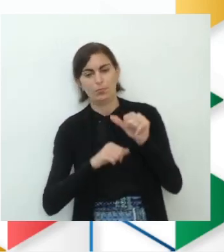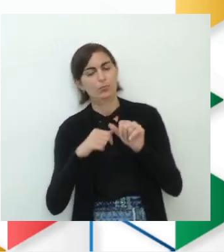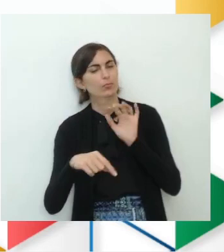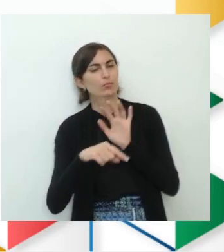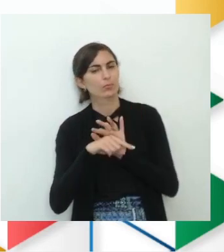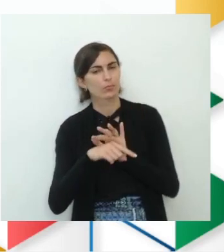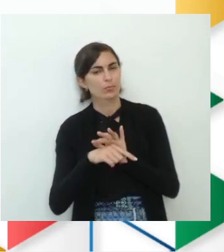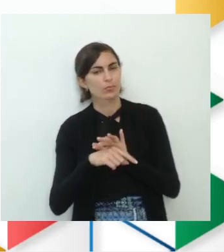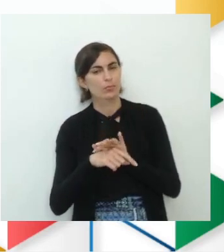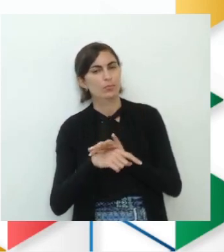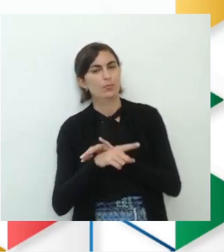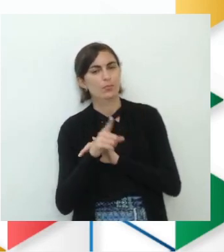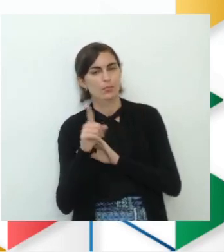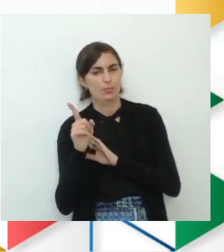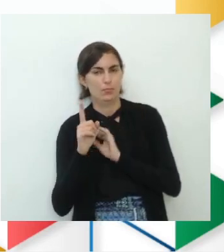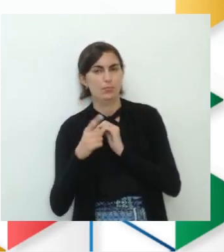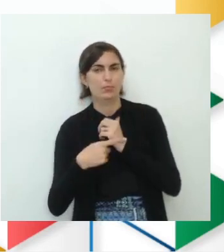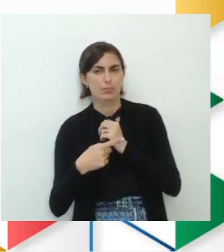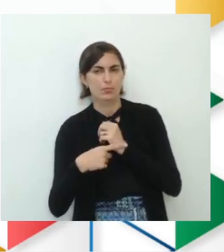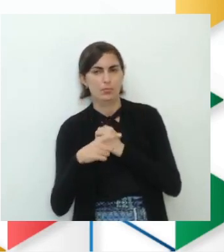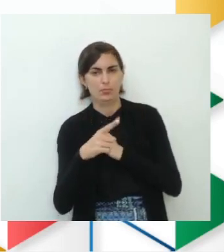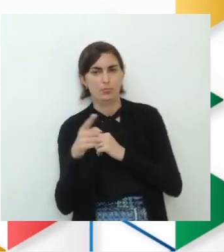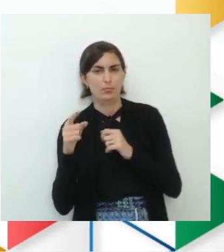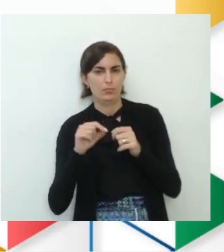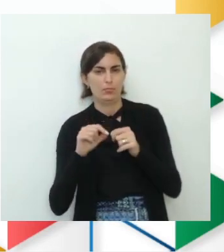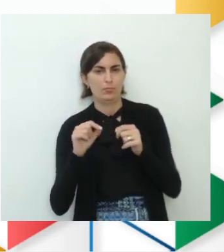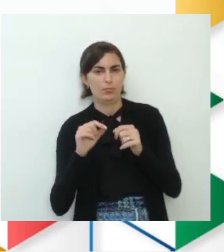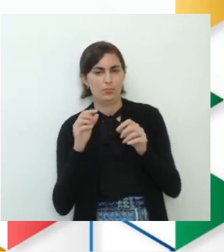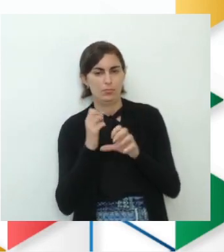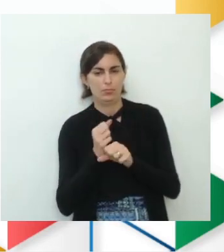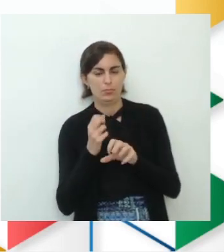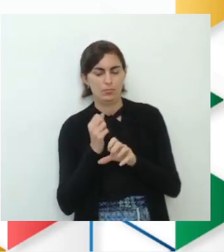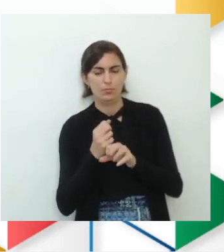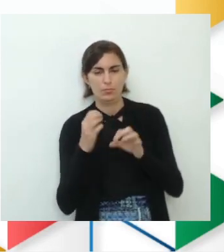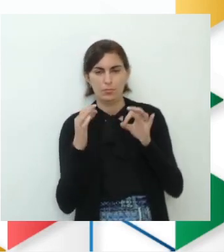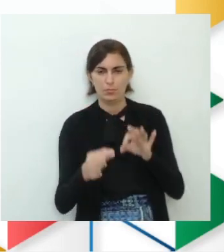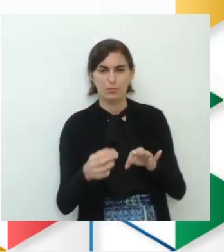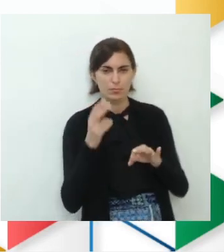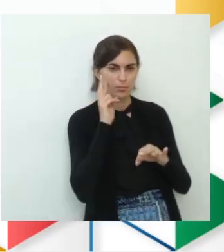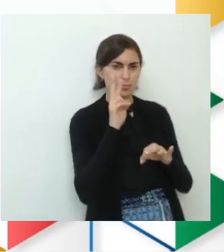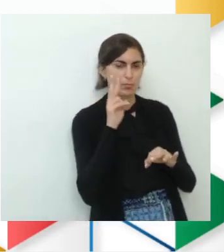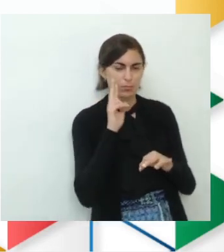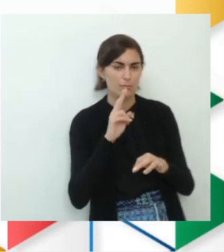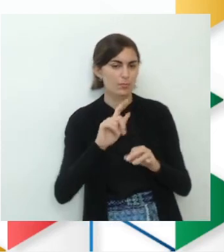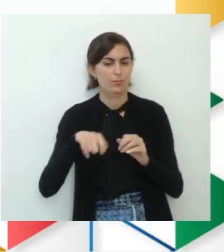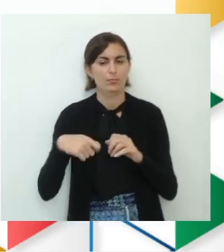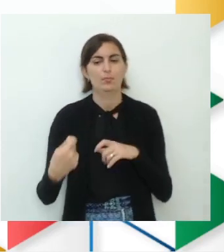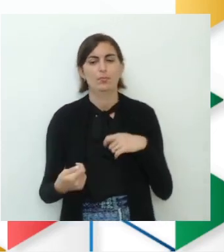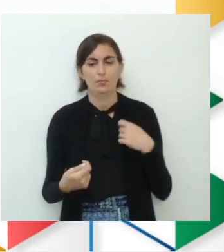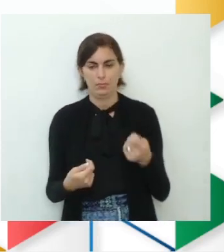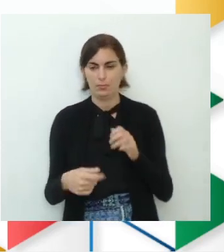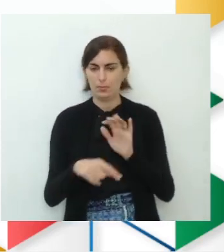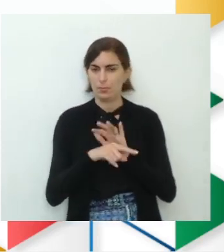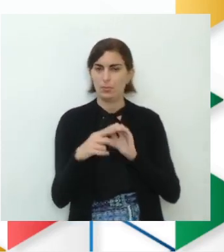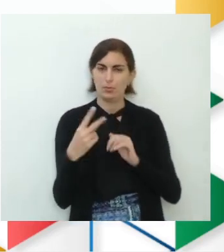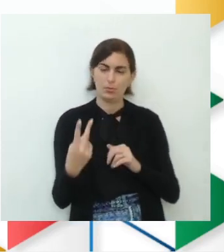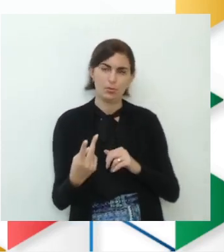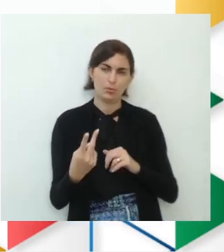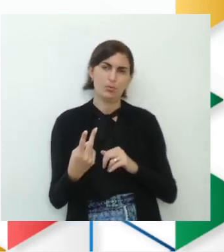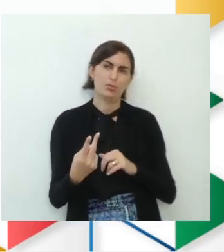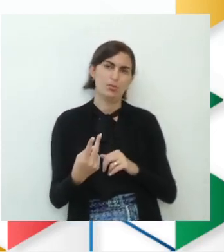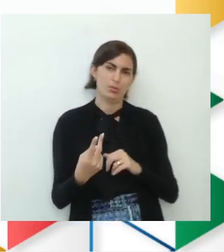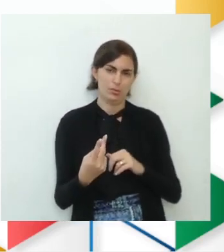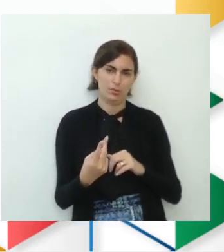negativo. Nessa hora, você faz a continha correta, lembrando do sinal, tá? Menos